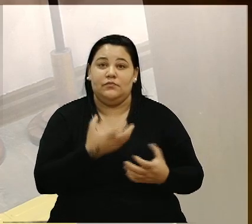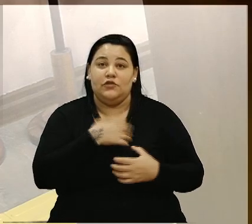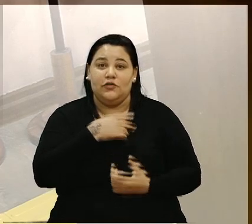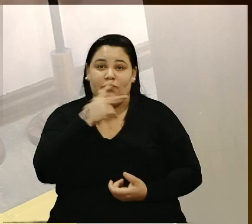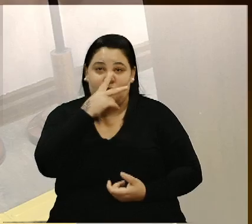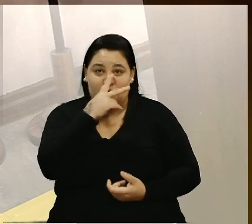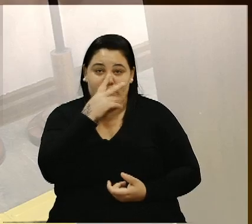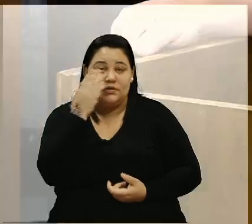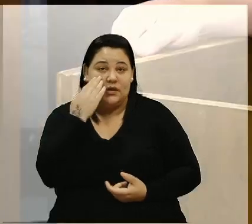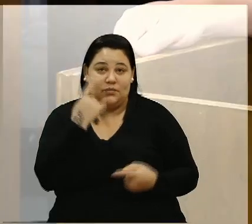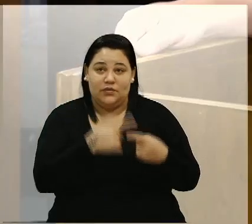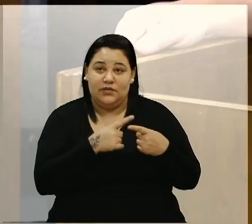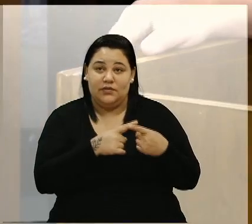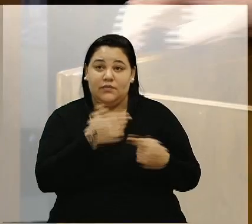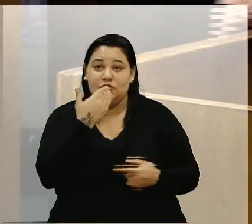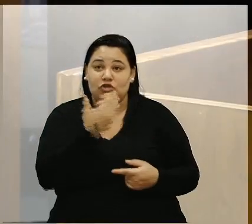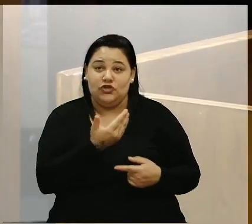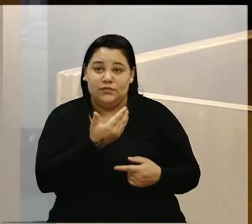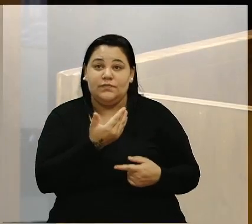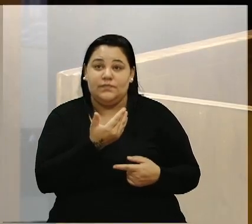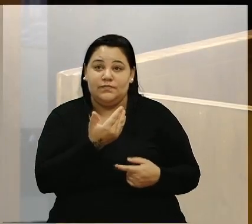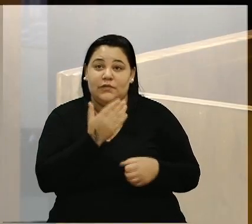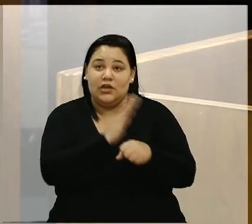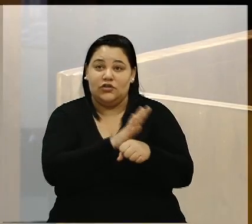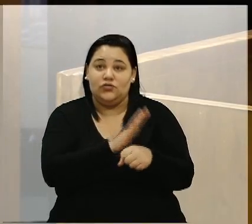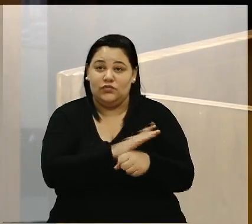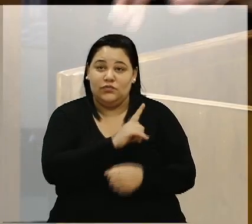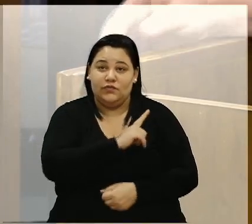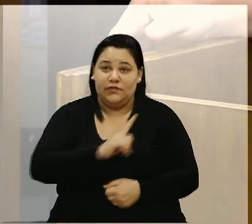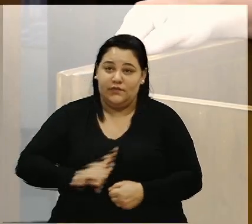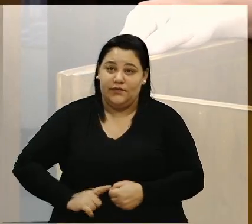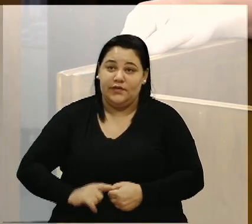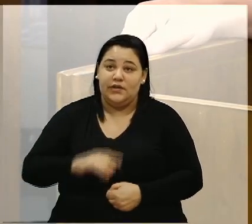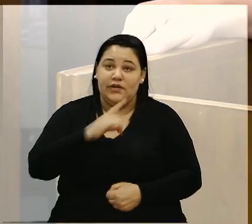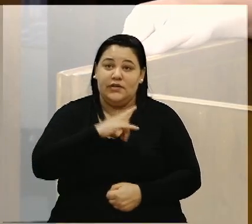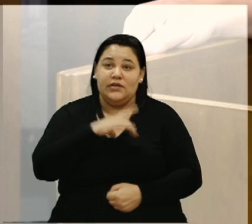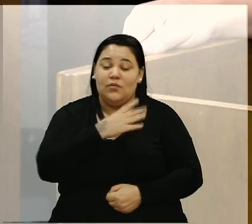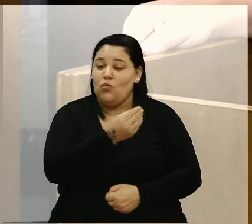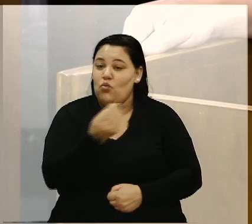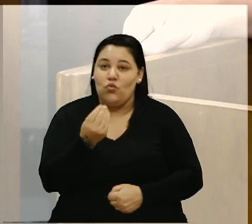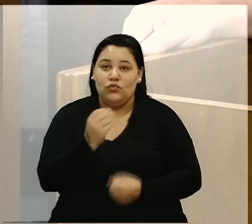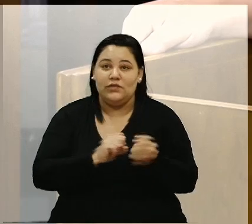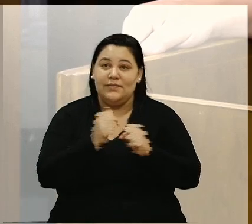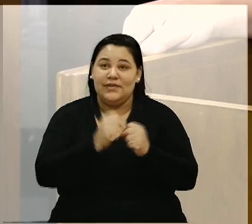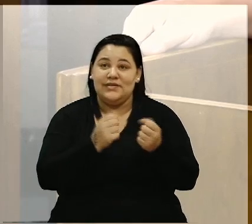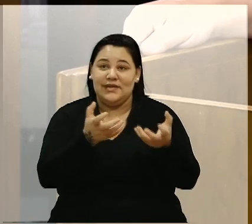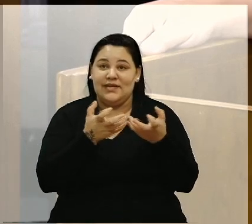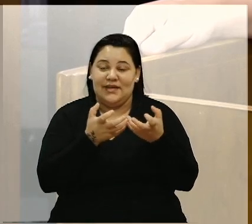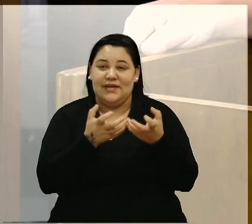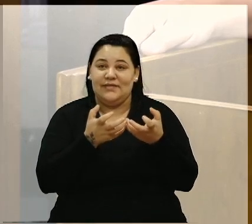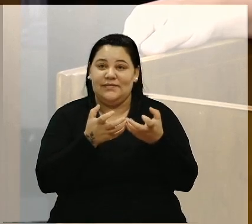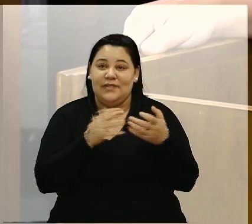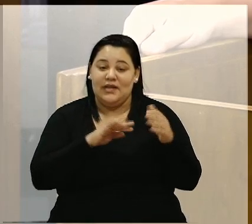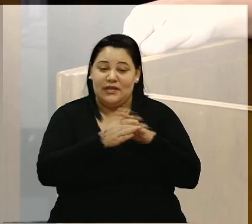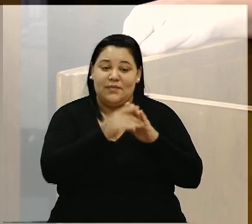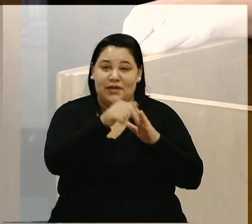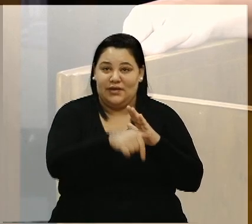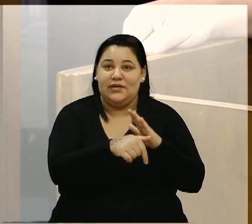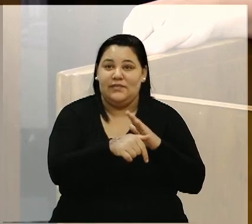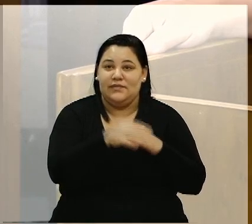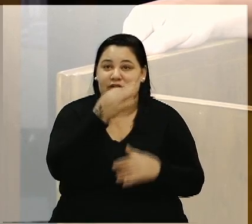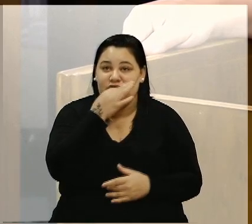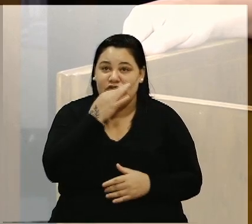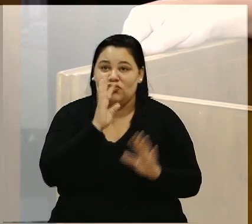peço ajuda para o governo. Tem muitas empresas que querem se instalar em Caxias. Tem bastante. A gente já está recebendo. Eu recebi